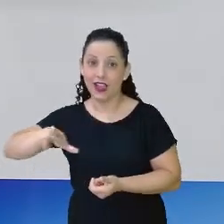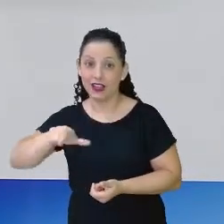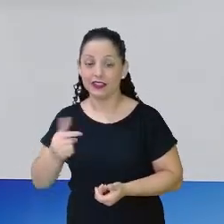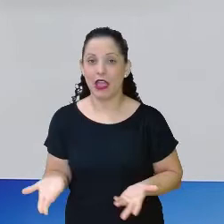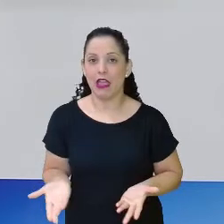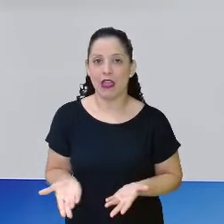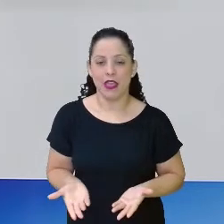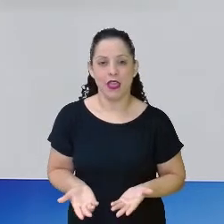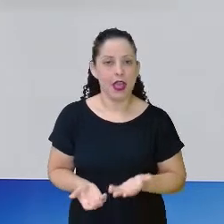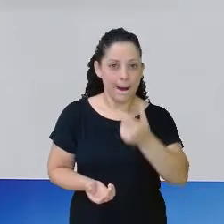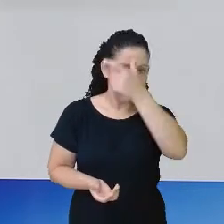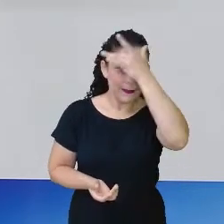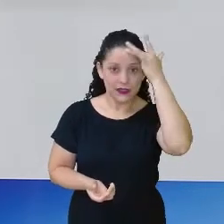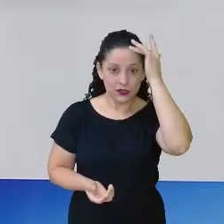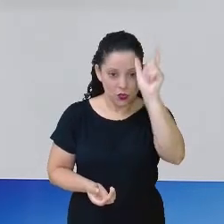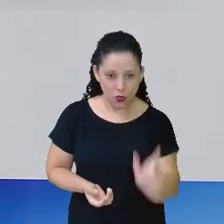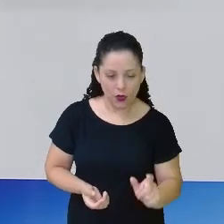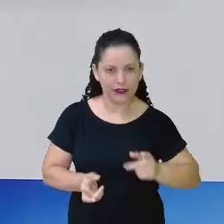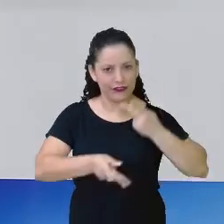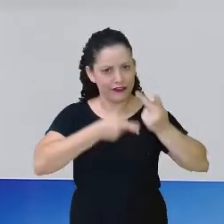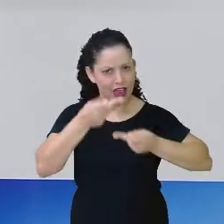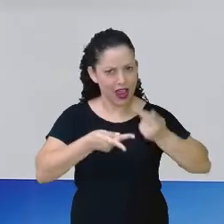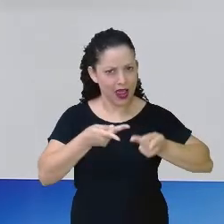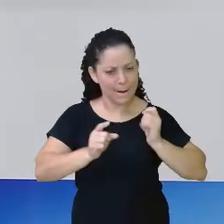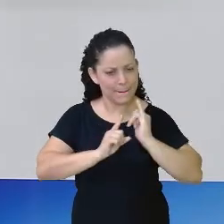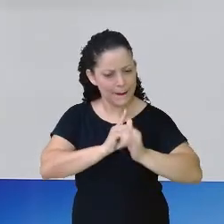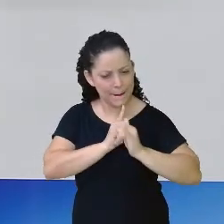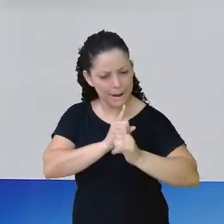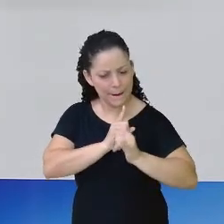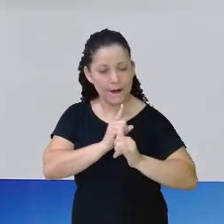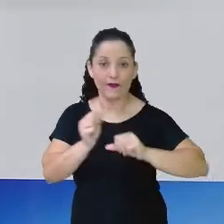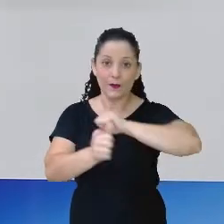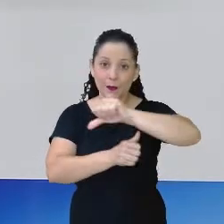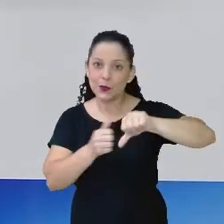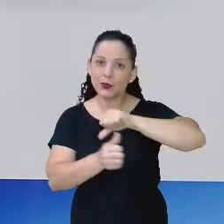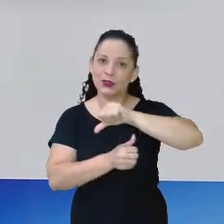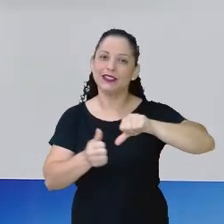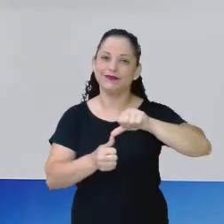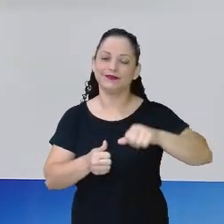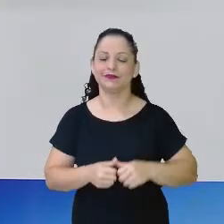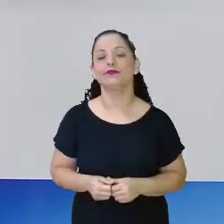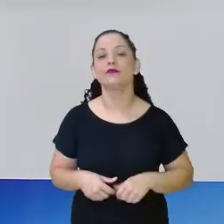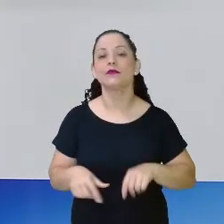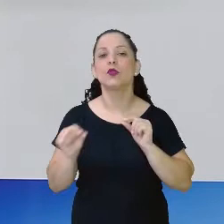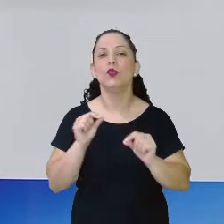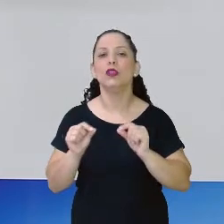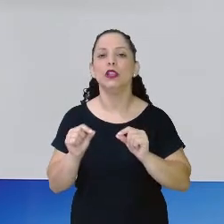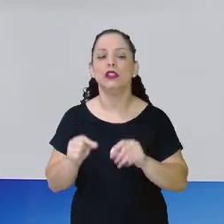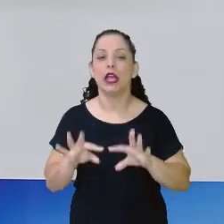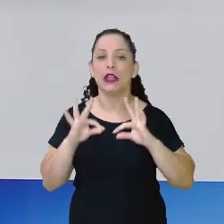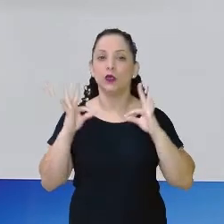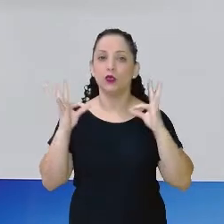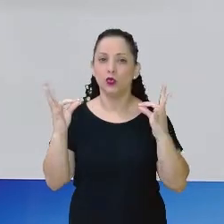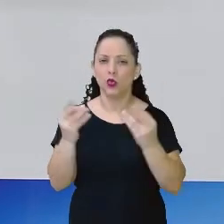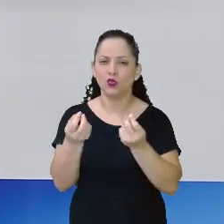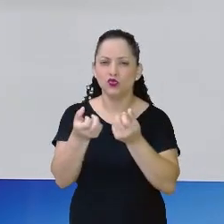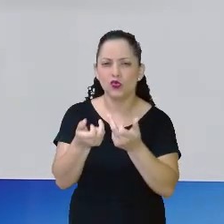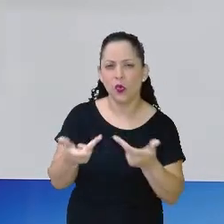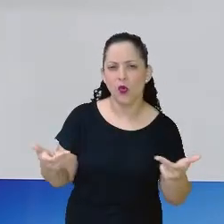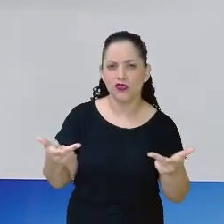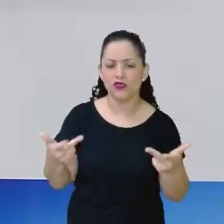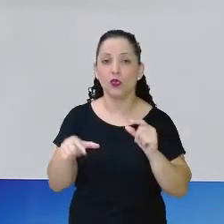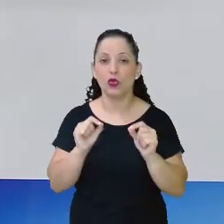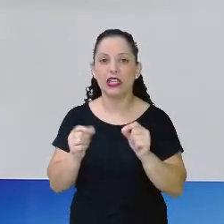está contando, vai sendo mudado. Uma coisa bem atual é que muitos contos têm sido até desconstruídos. Quem